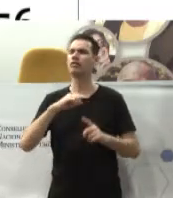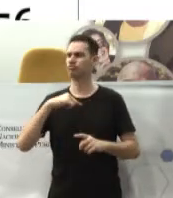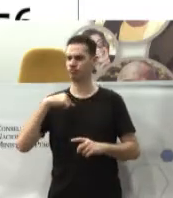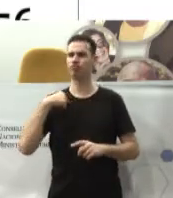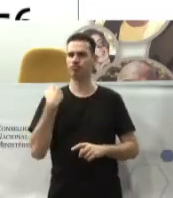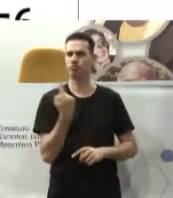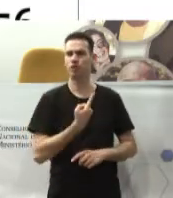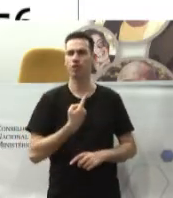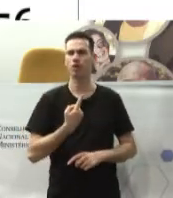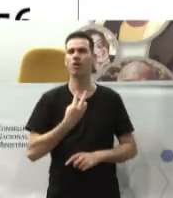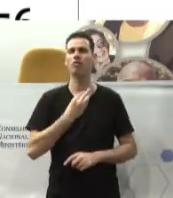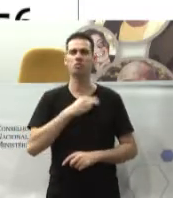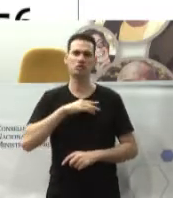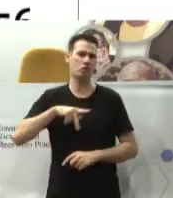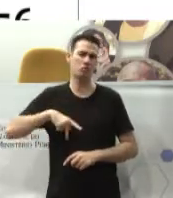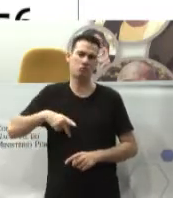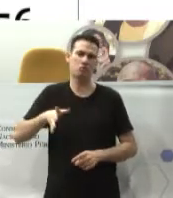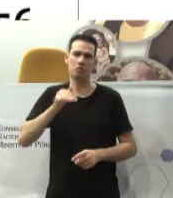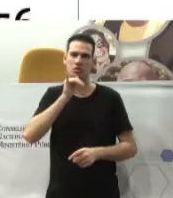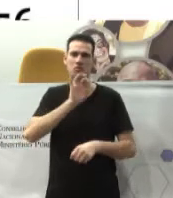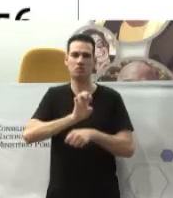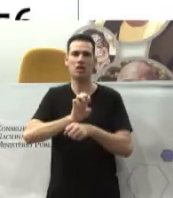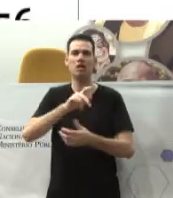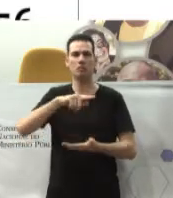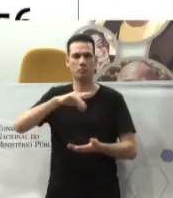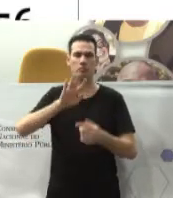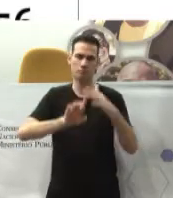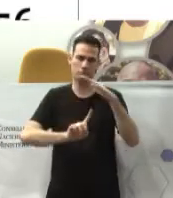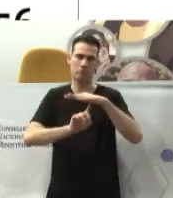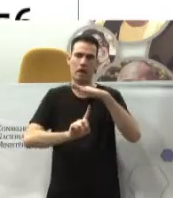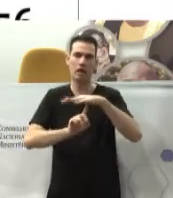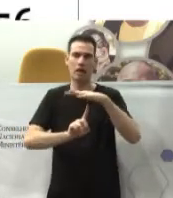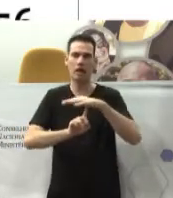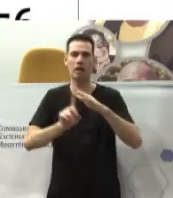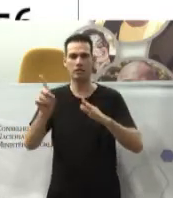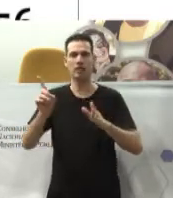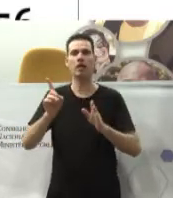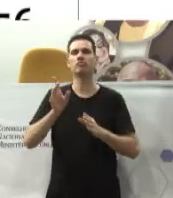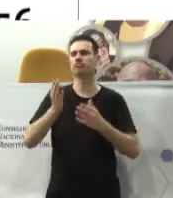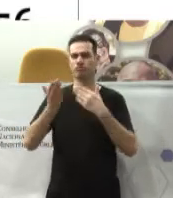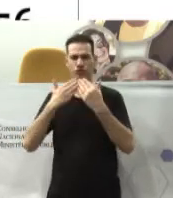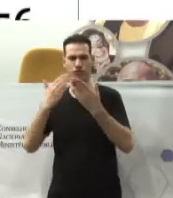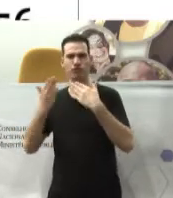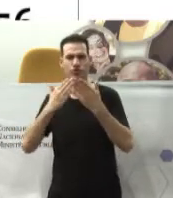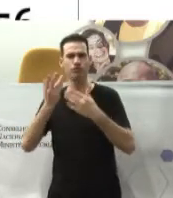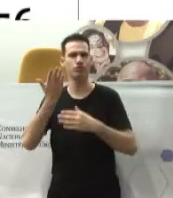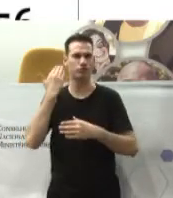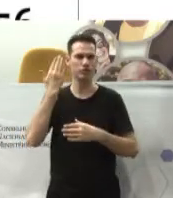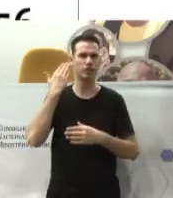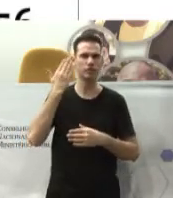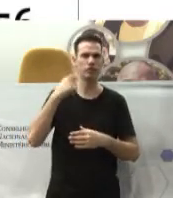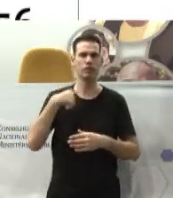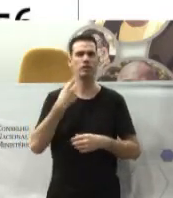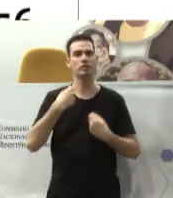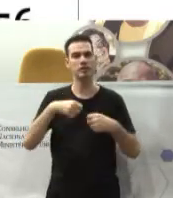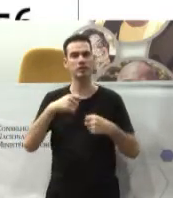no Ministério Público do Paraná, isso já foi uma questão discutida na própria COPEDES, também temos o olhar próprio do Ministério Público, mas